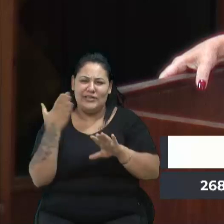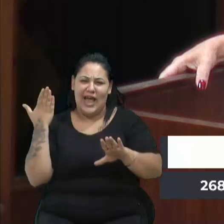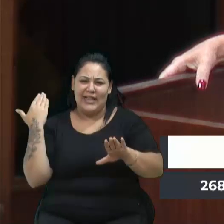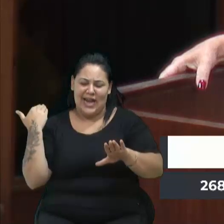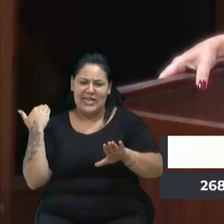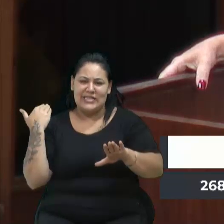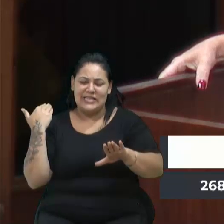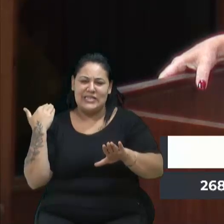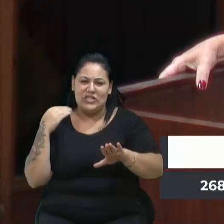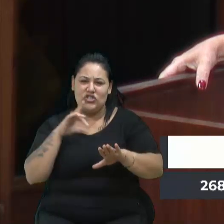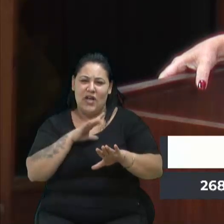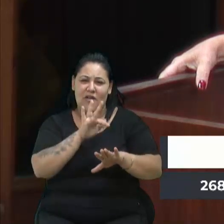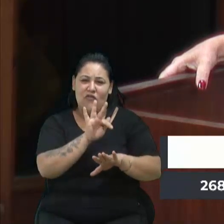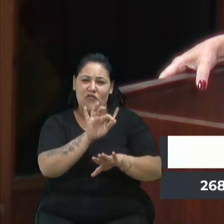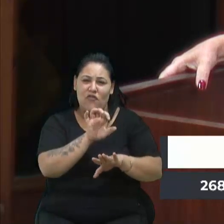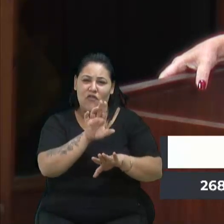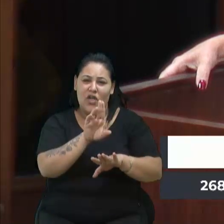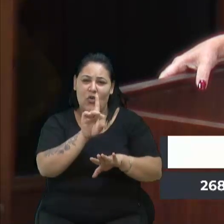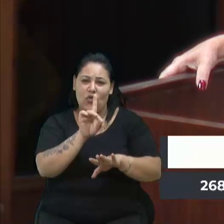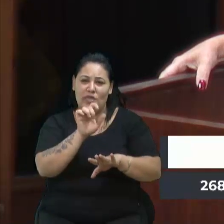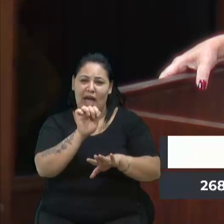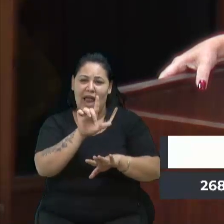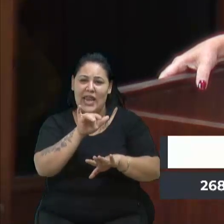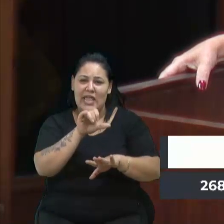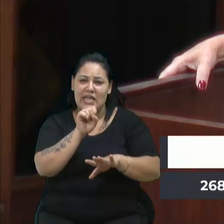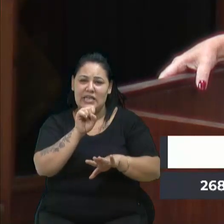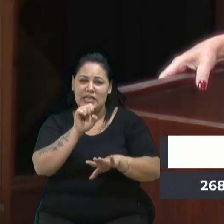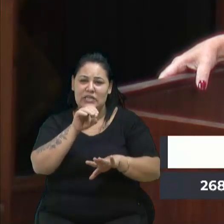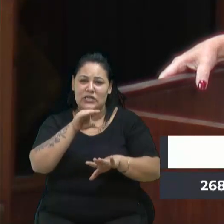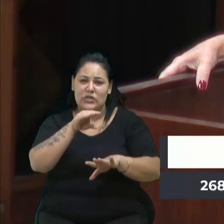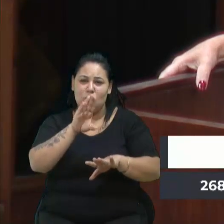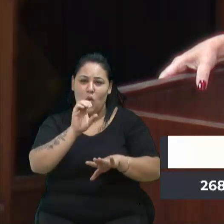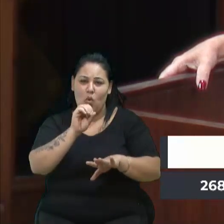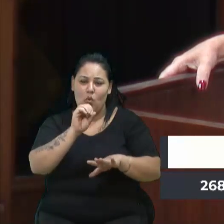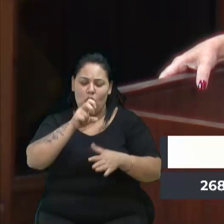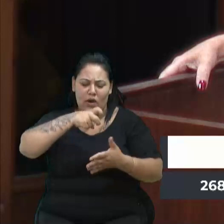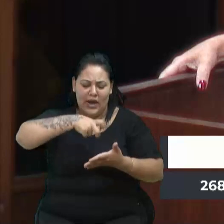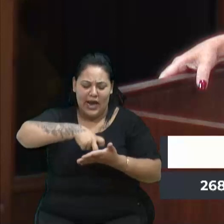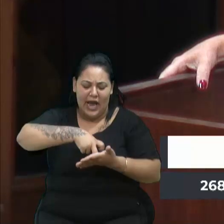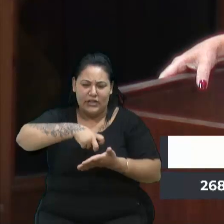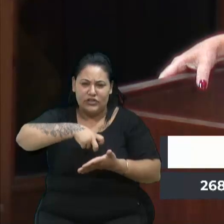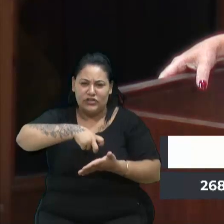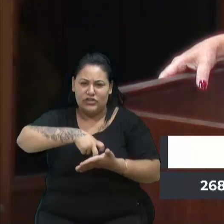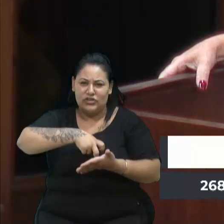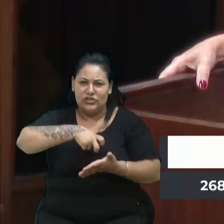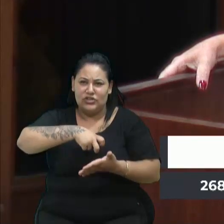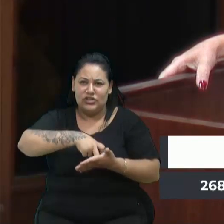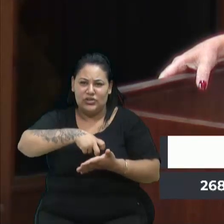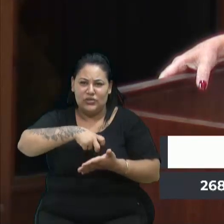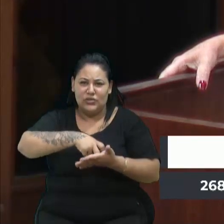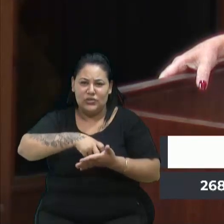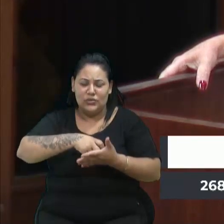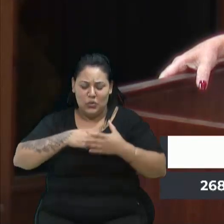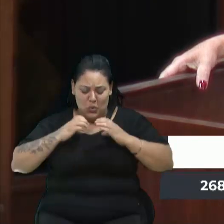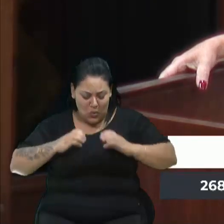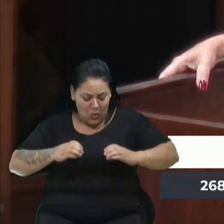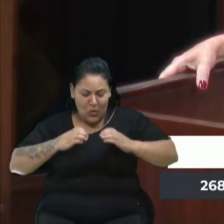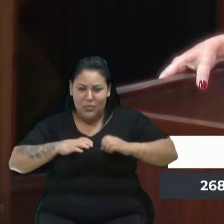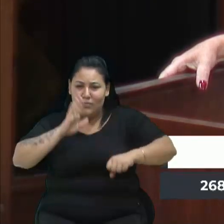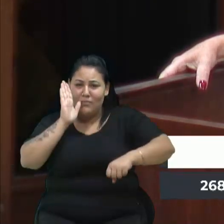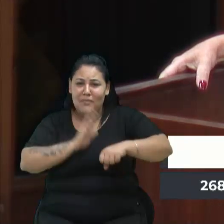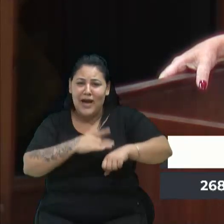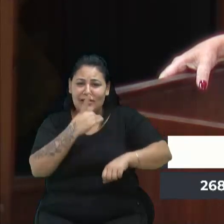más condições de alojamento, castigos físicos, mais de 15 horas de trabalho